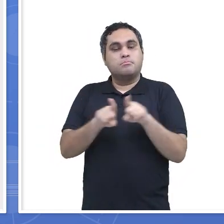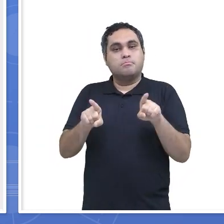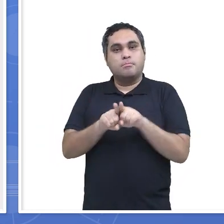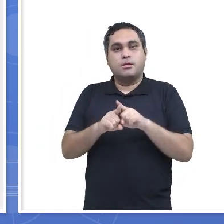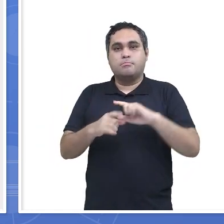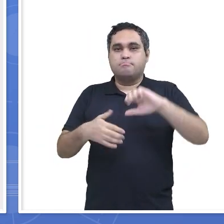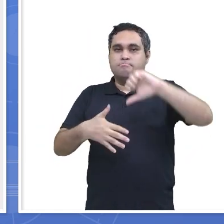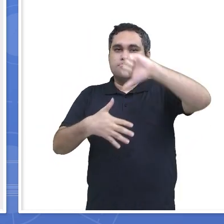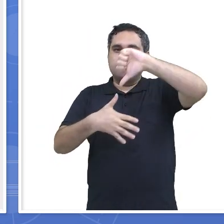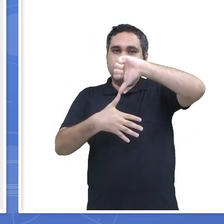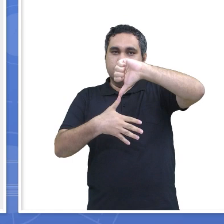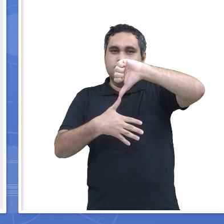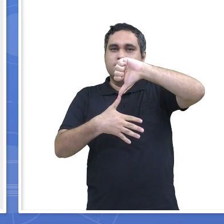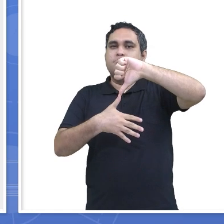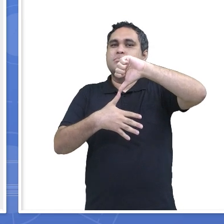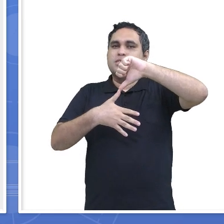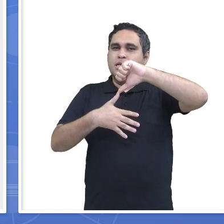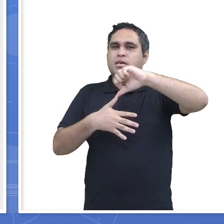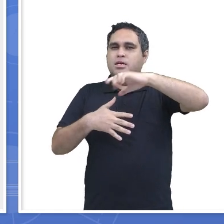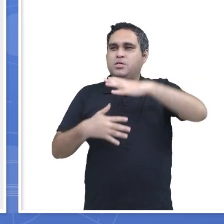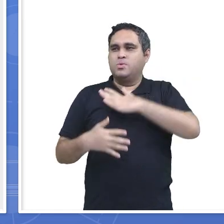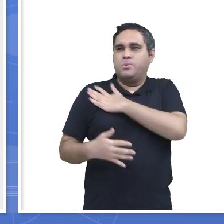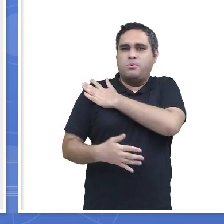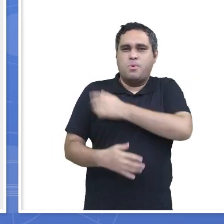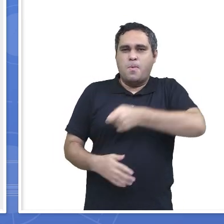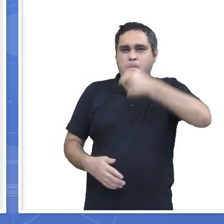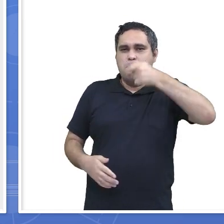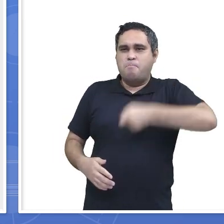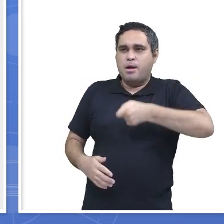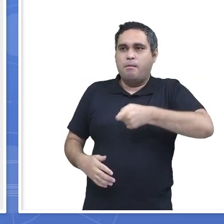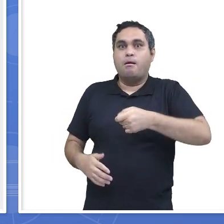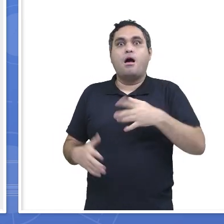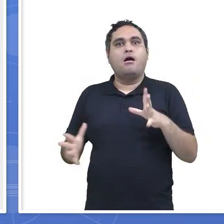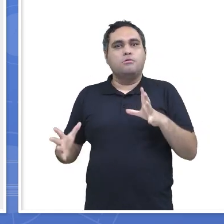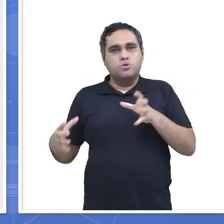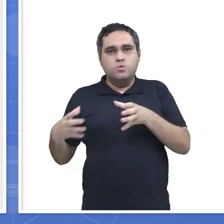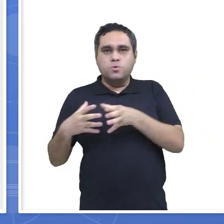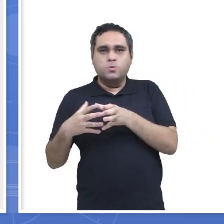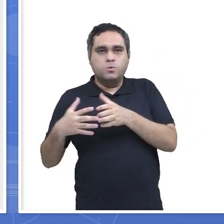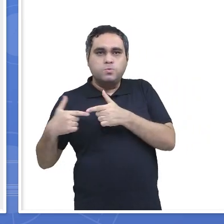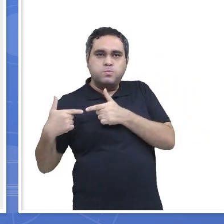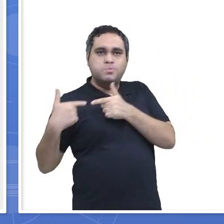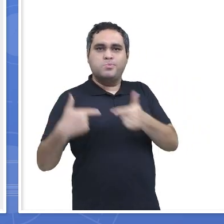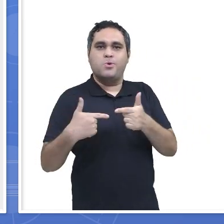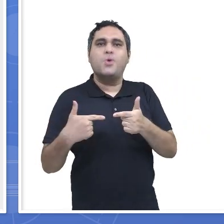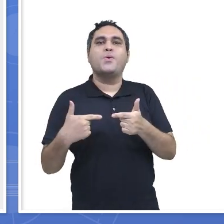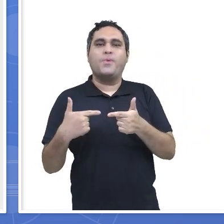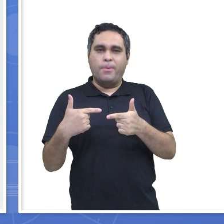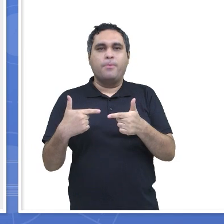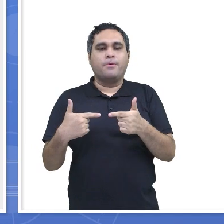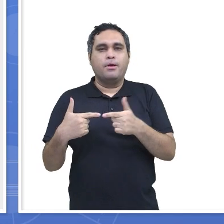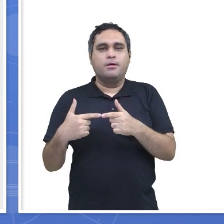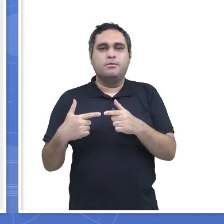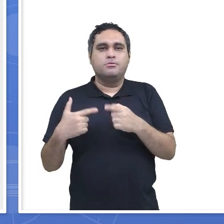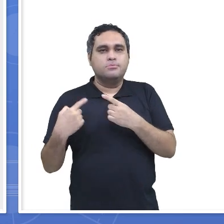grupos sociais organizados e ações coletivas consistentes